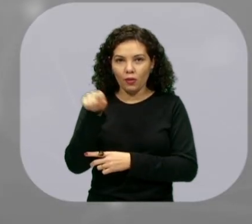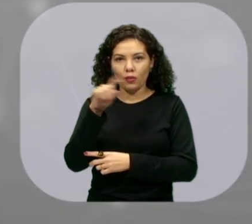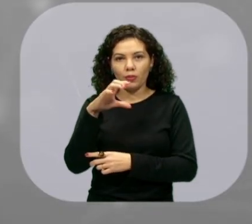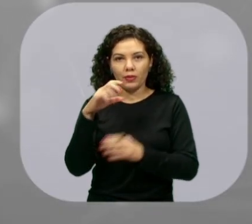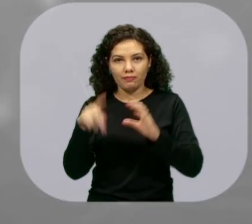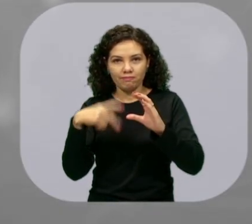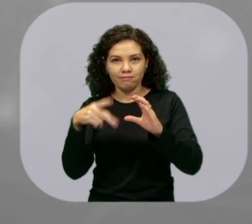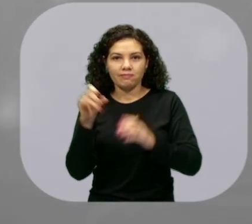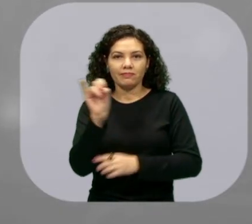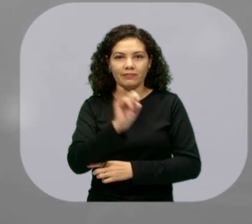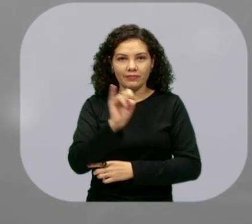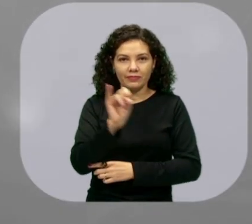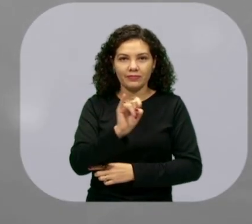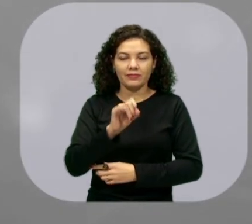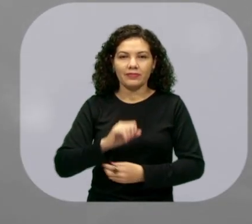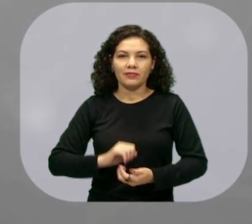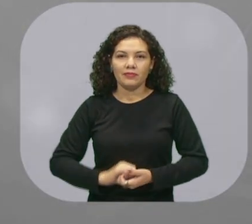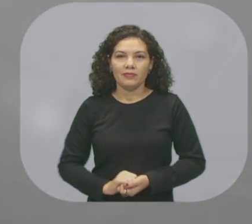@Câmara Itajaí.